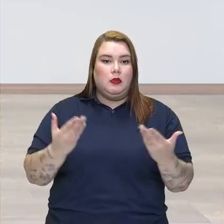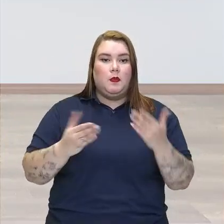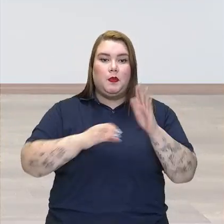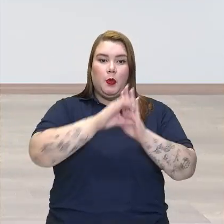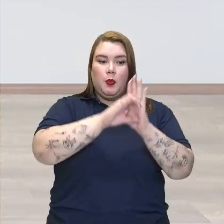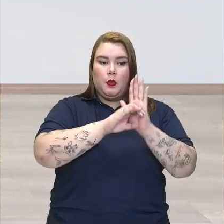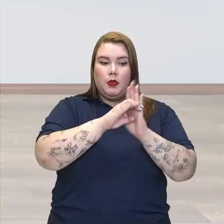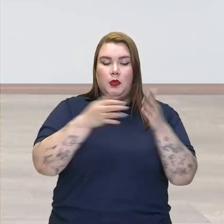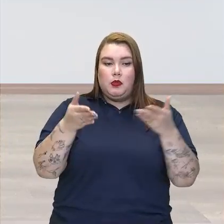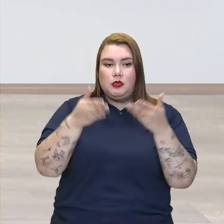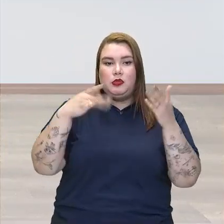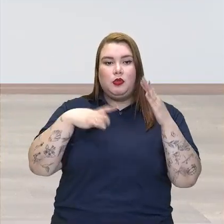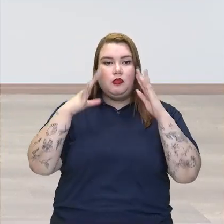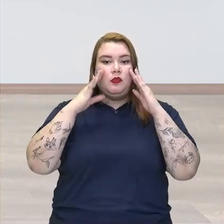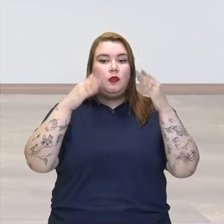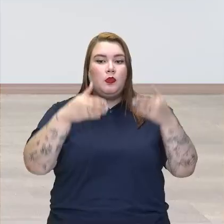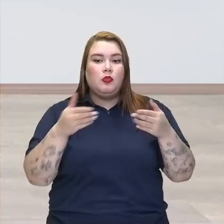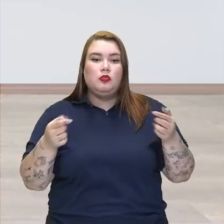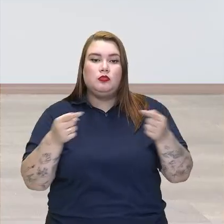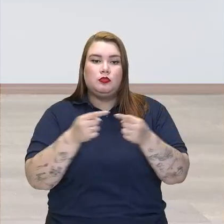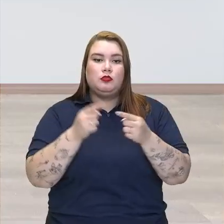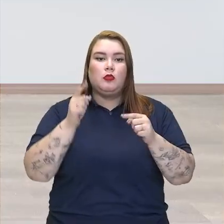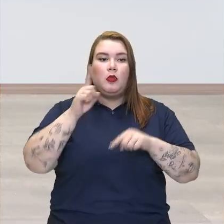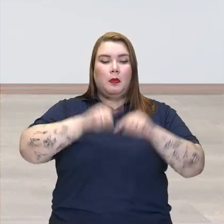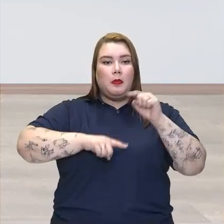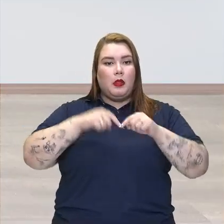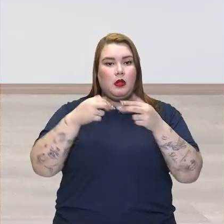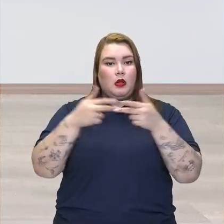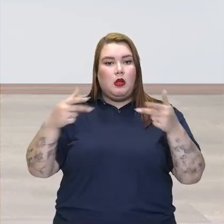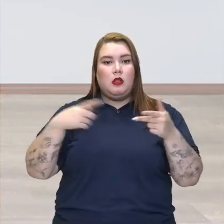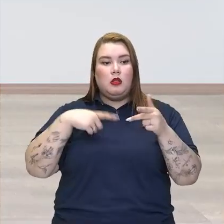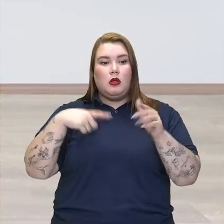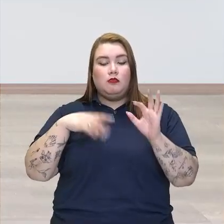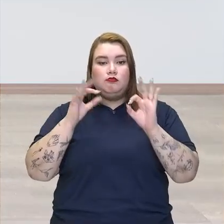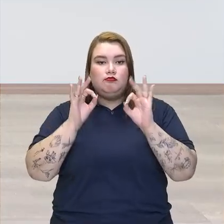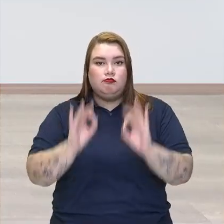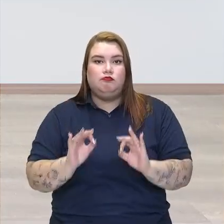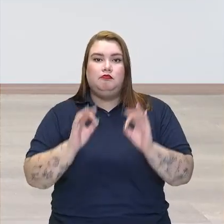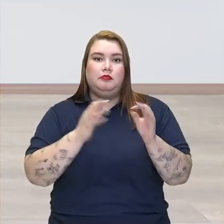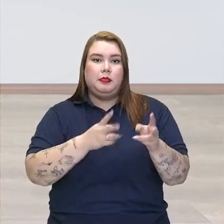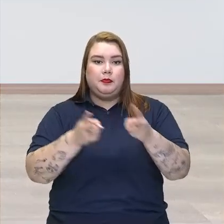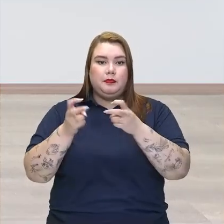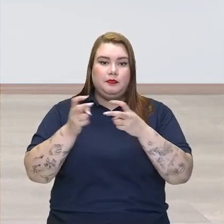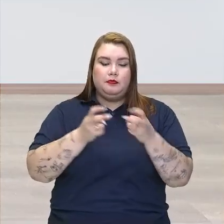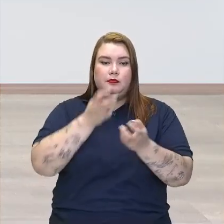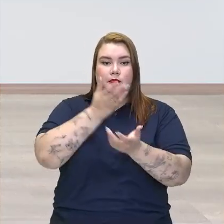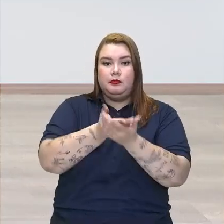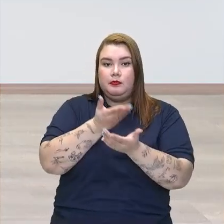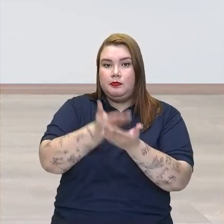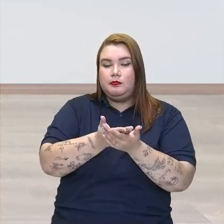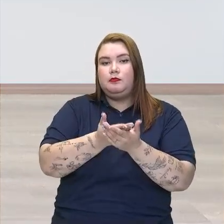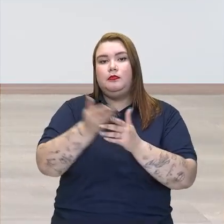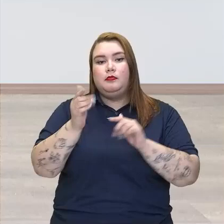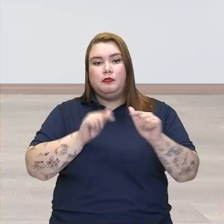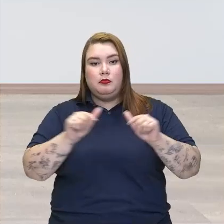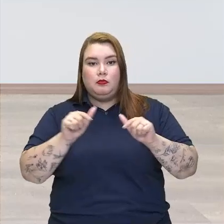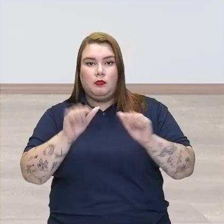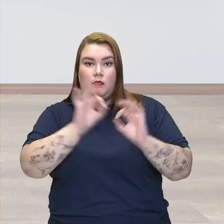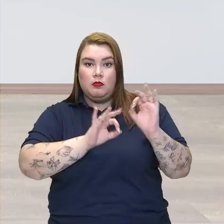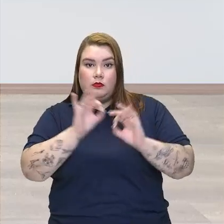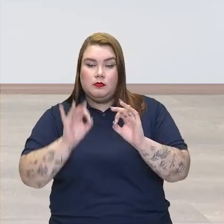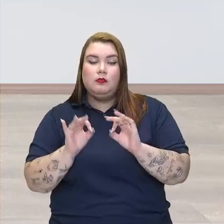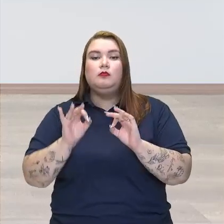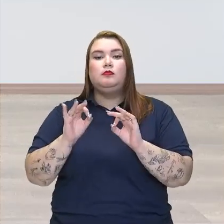vai nesse sentido, fazer com que os objetos sejam realmente, né, vistos, estudados e trabalhados de uma maneira